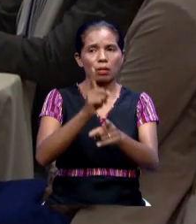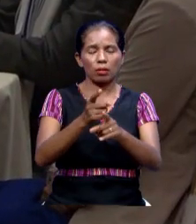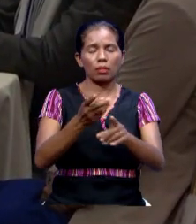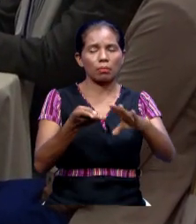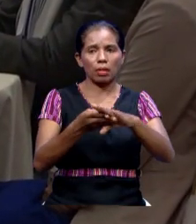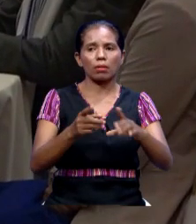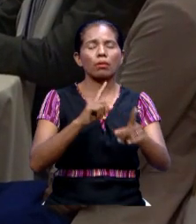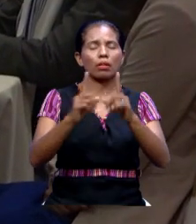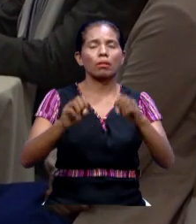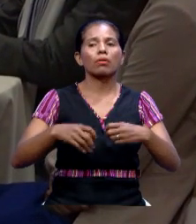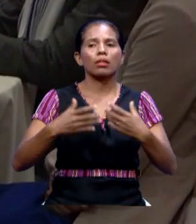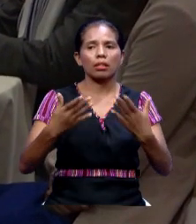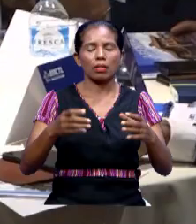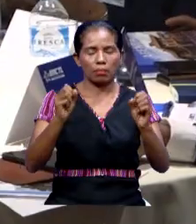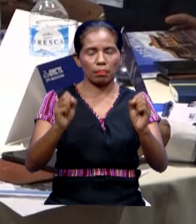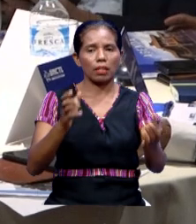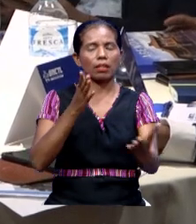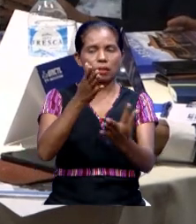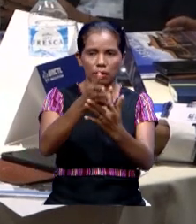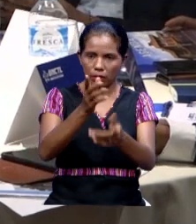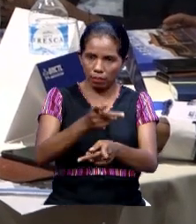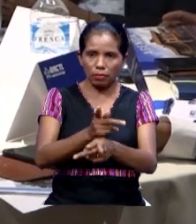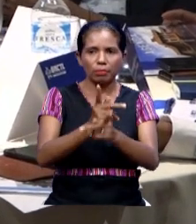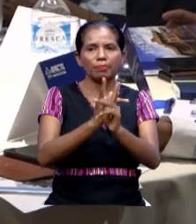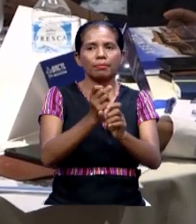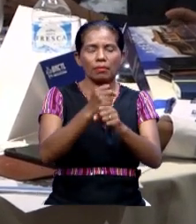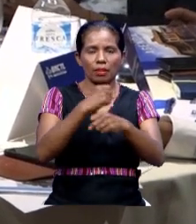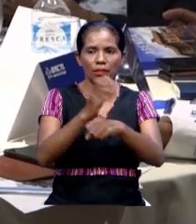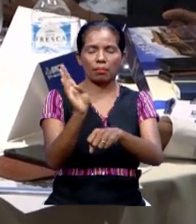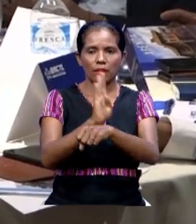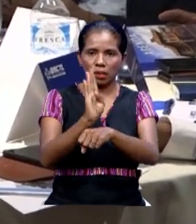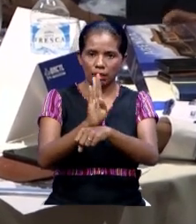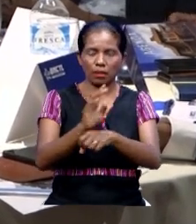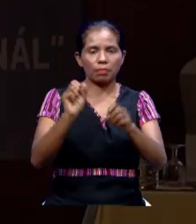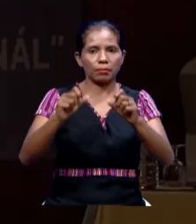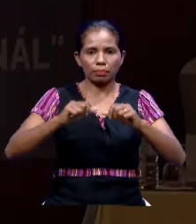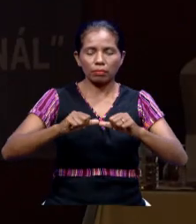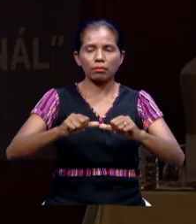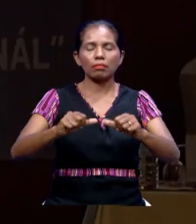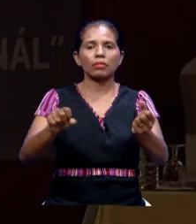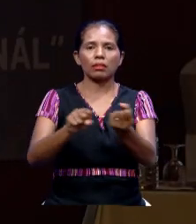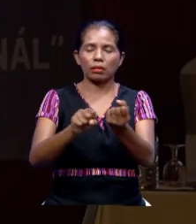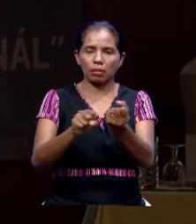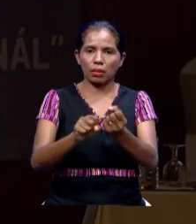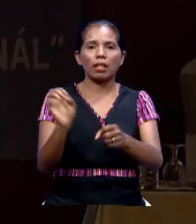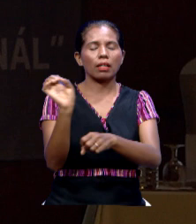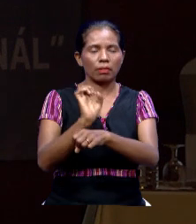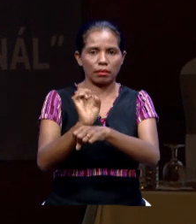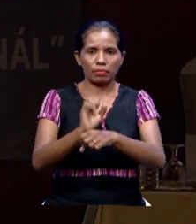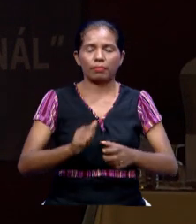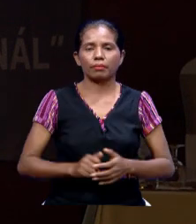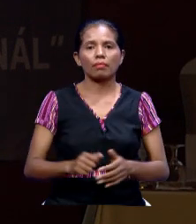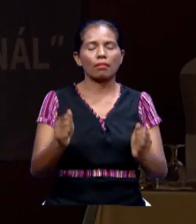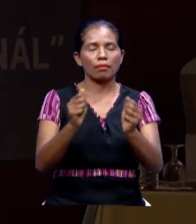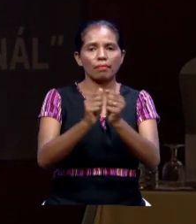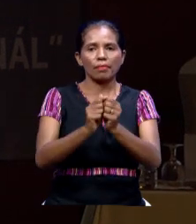onsa setor privado bela acesso crédito, ho dihalo negócio, nune bela contribui ba economia. O setor privado